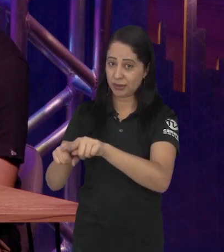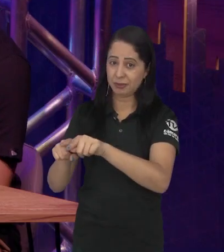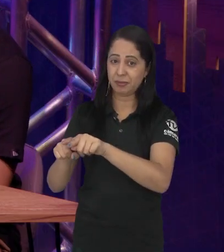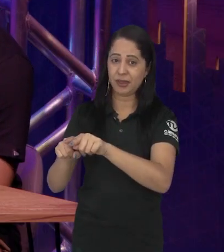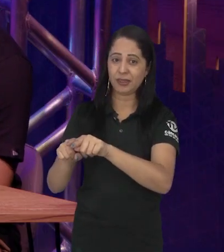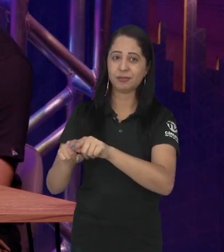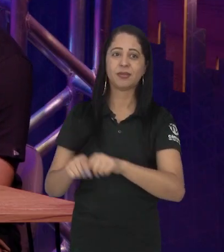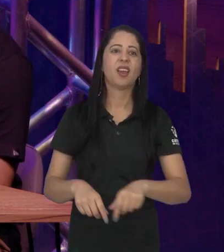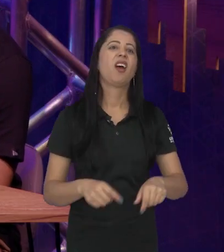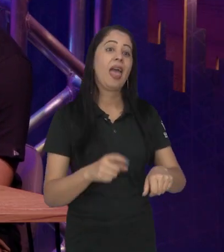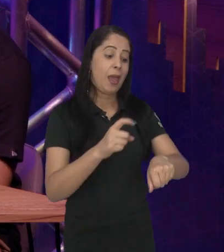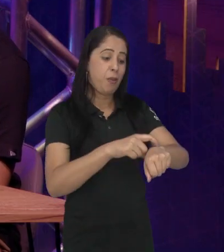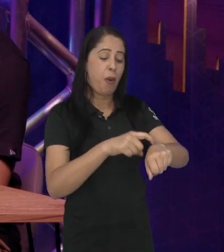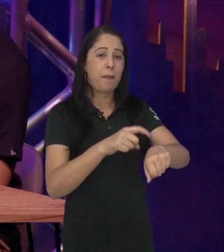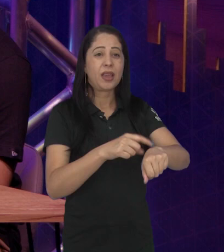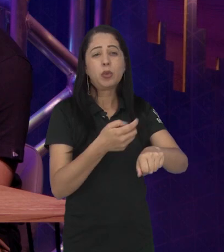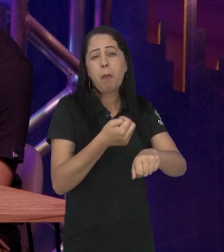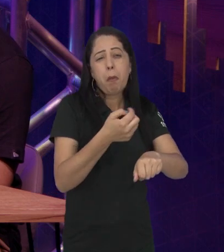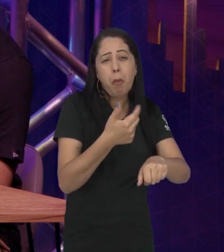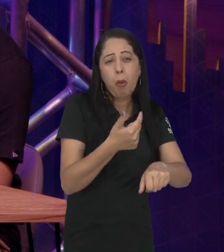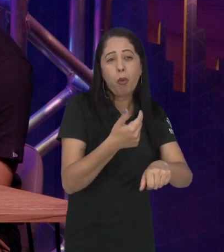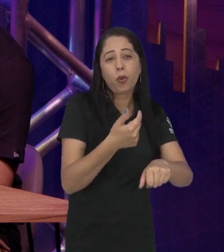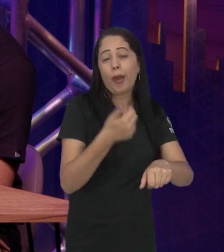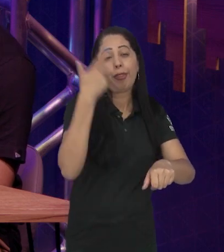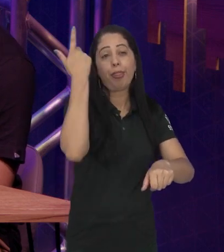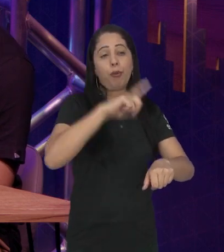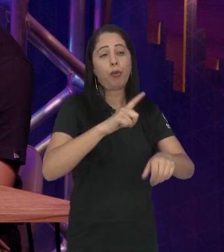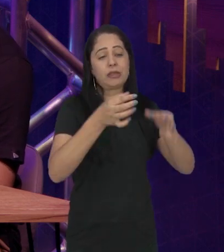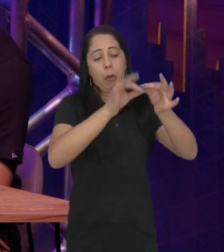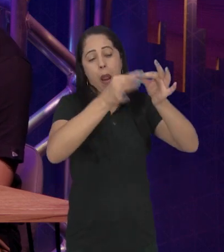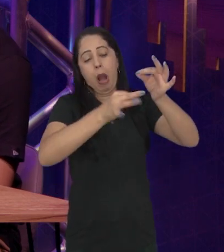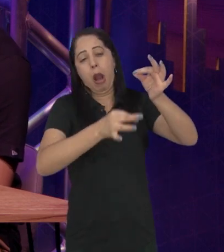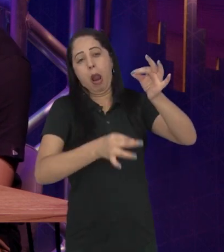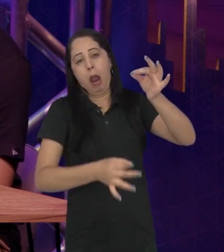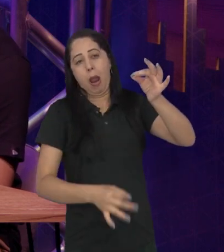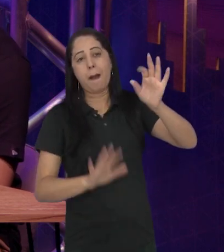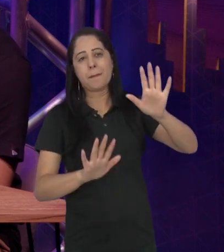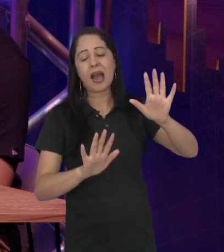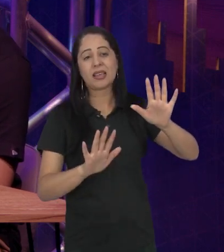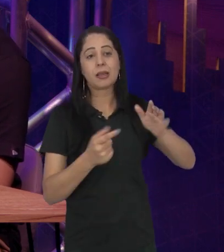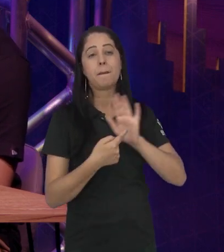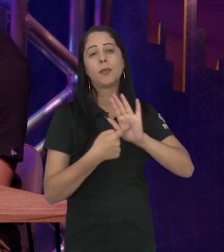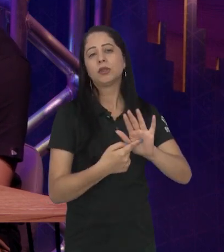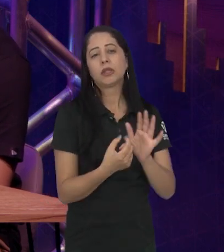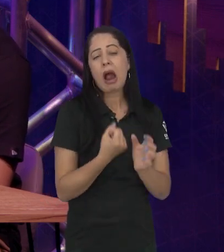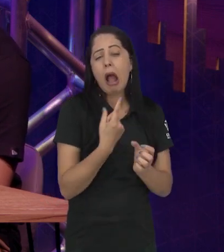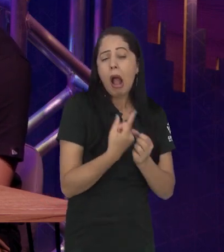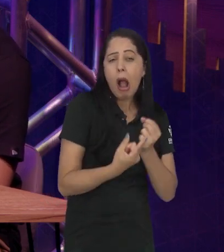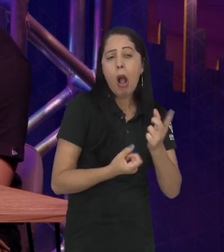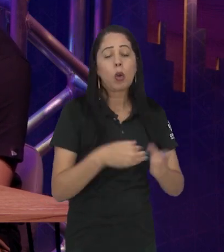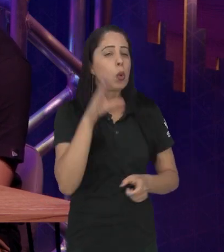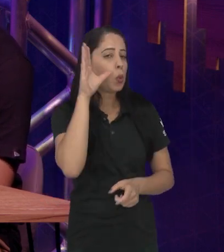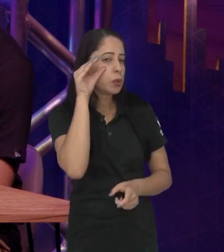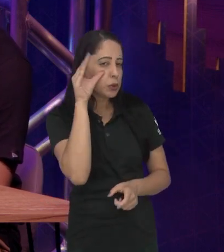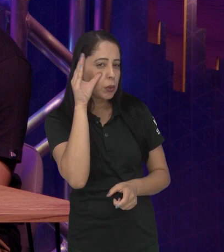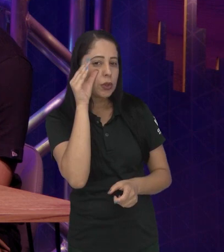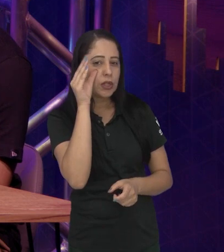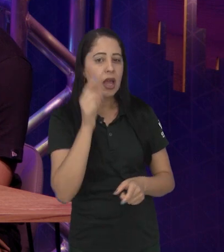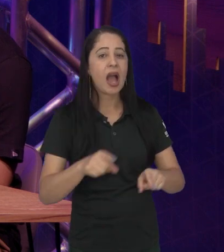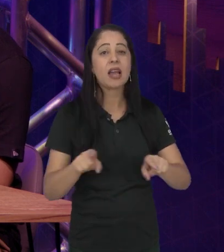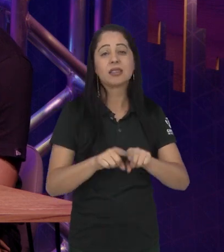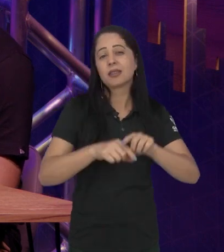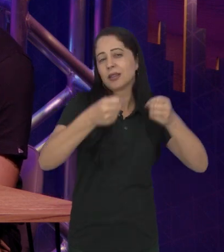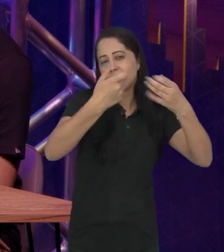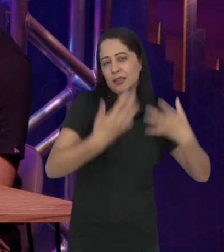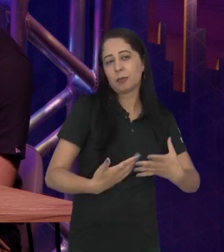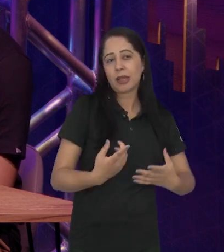né? Principalmente porque a gente tem pouco tempo, então não vai dar pra gente comentar tudo, mas a gente vai trazer no programa de hoje algumas curiosidades sobre o Oscar e também